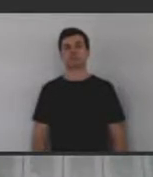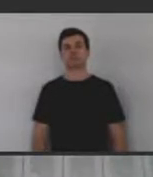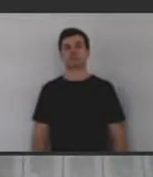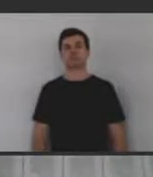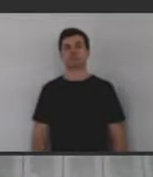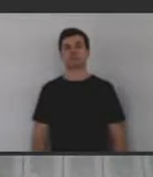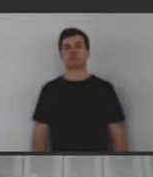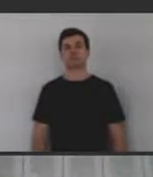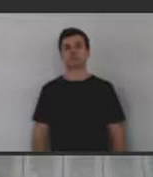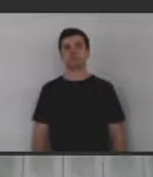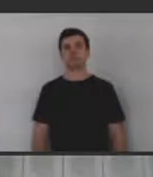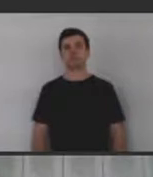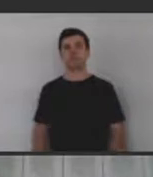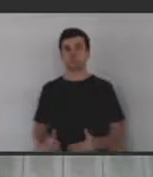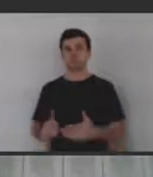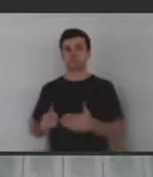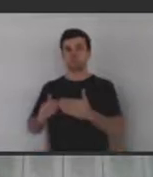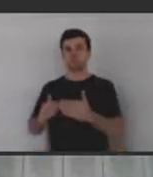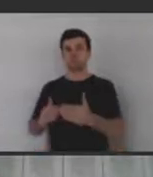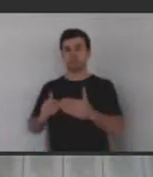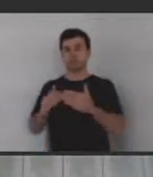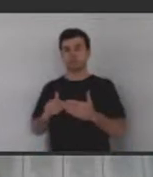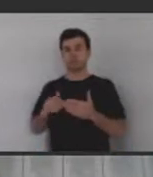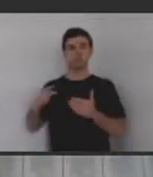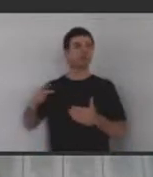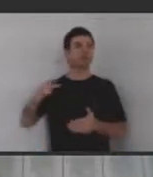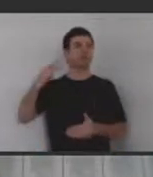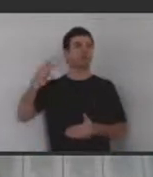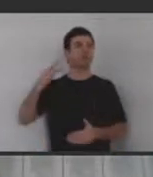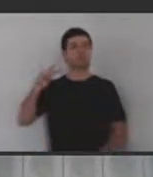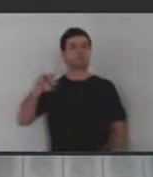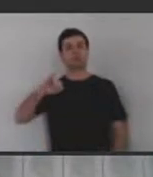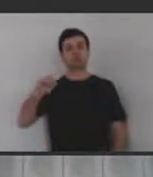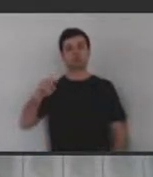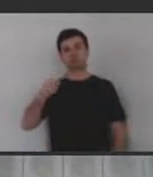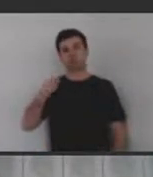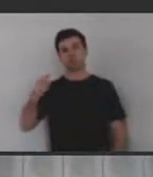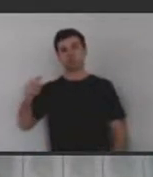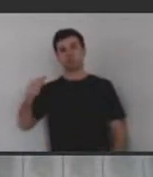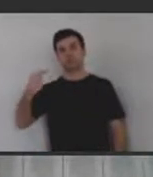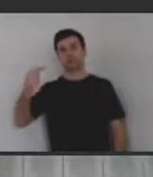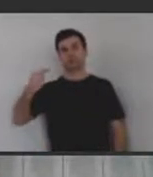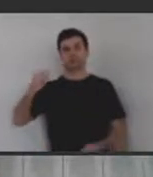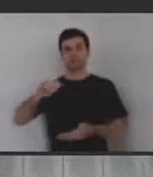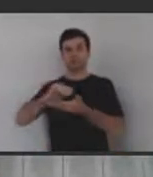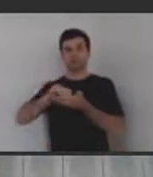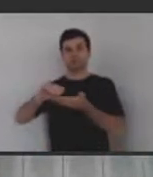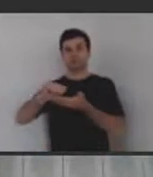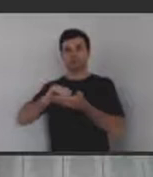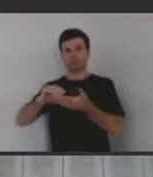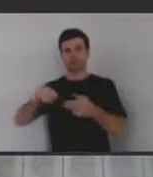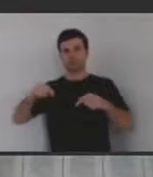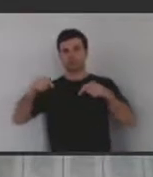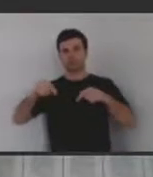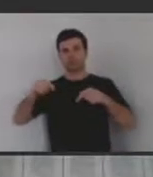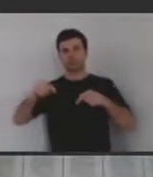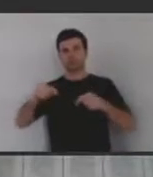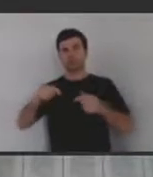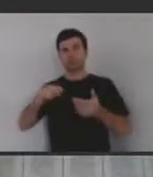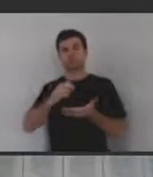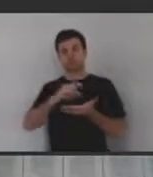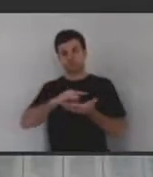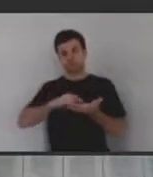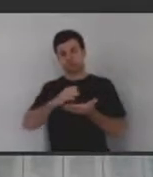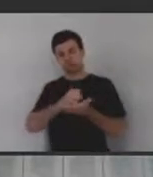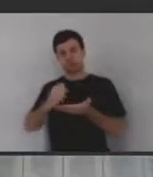eu solicito ao excelentíssimo vereador João Maioral, primeiro secretário dessa mesa diretora, que apresente os documentos e as